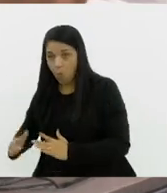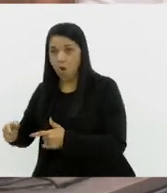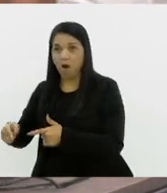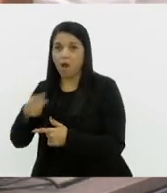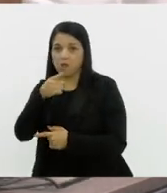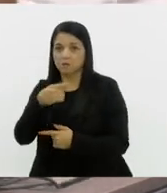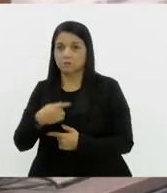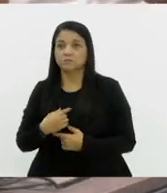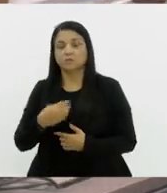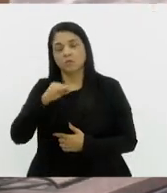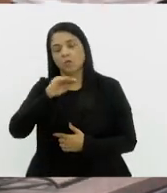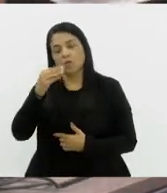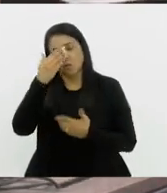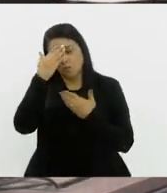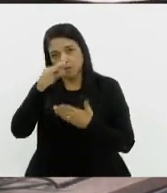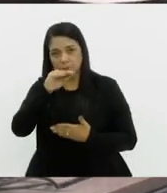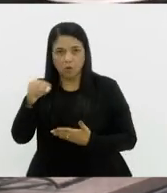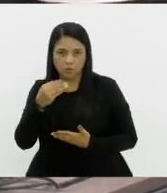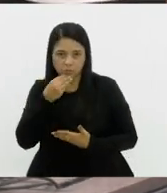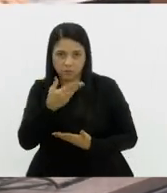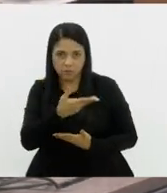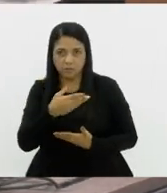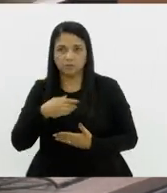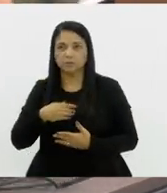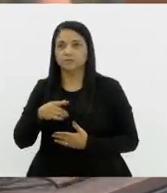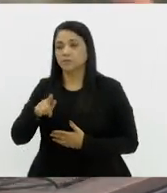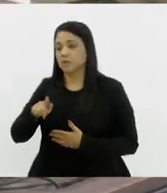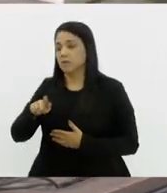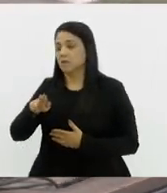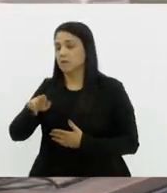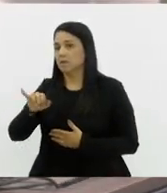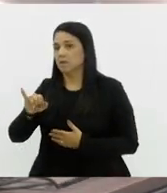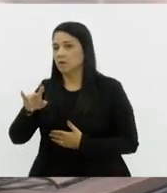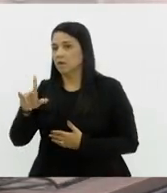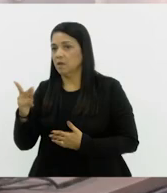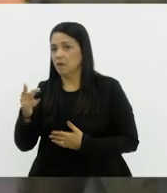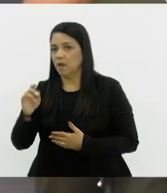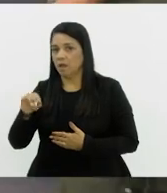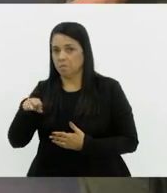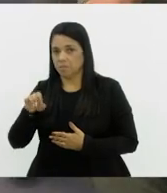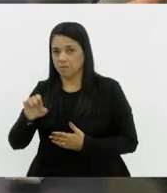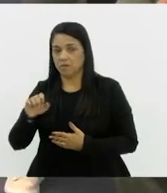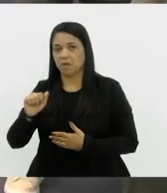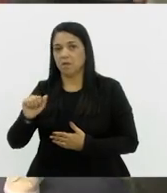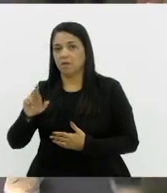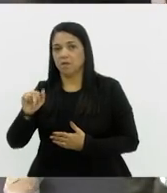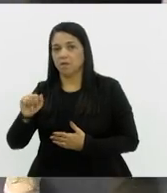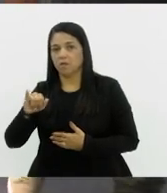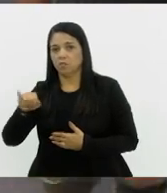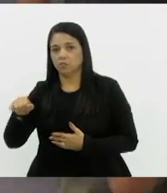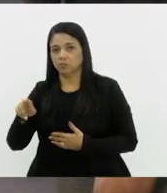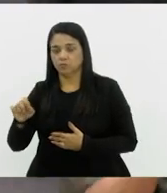oportunidade. Muito obrigado. Seu Guilherme Araújo, do Jardim Botânico. Por 3 minutos.